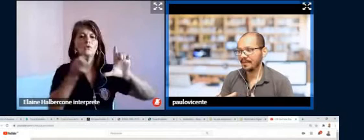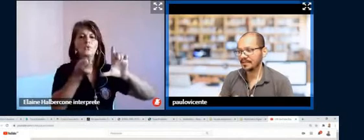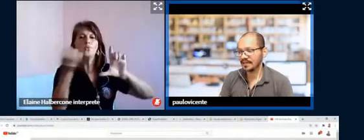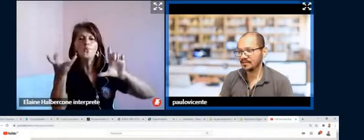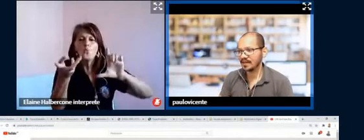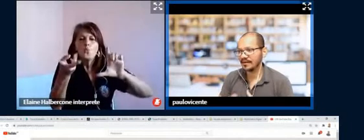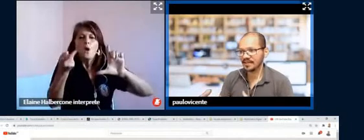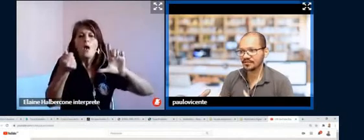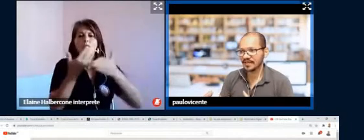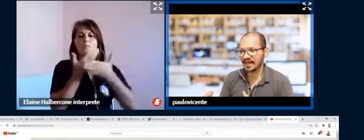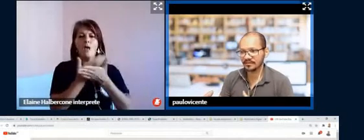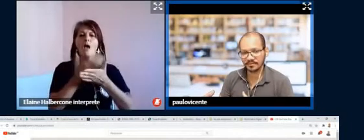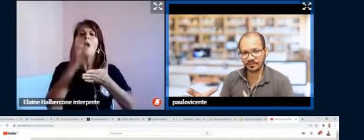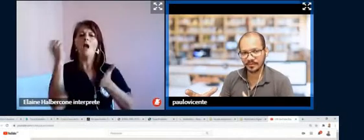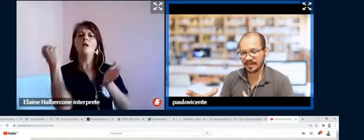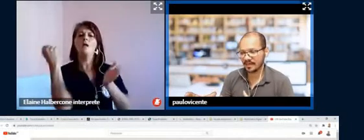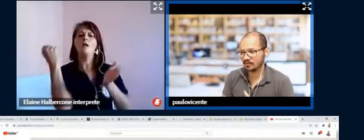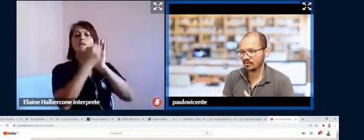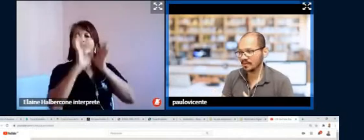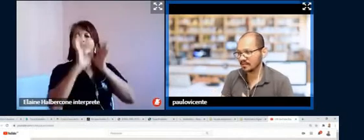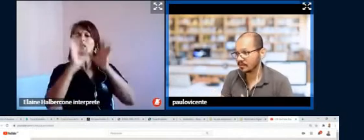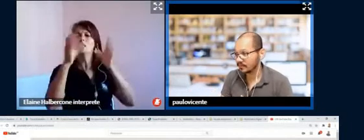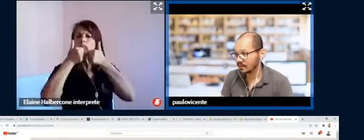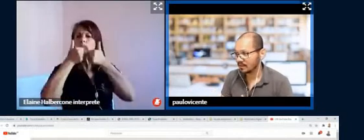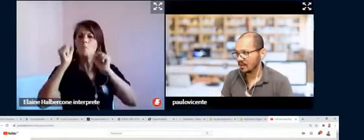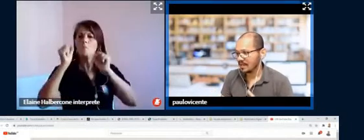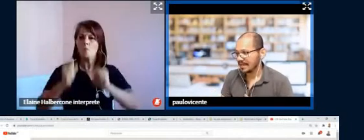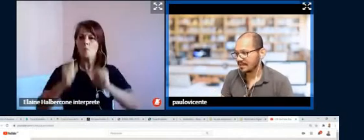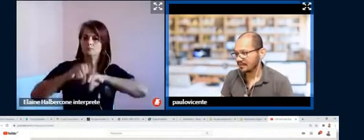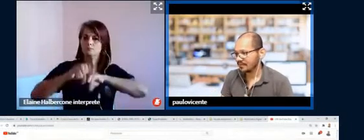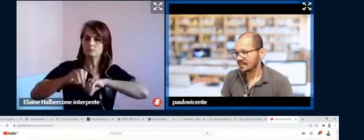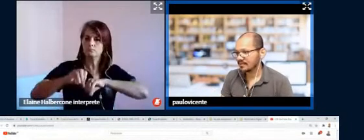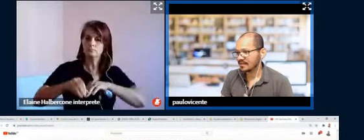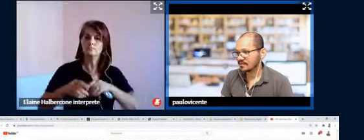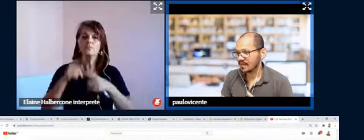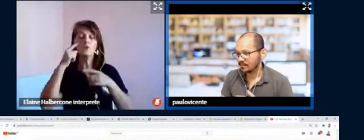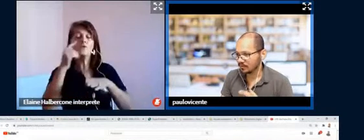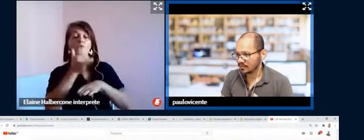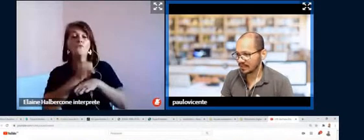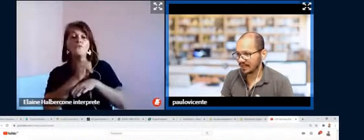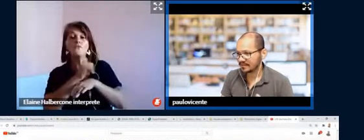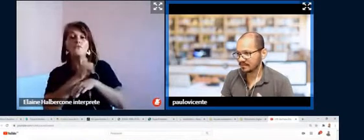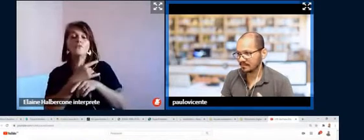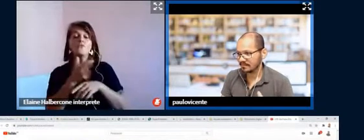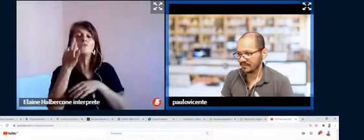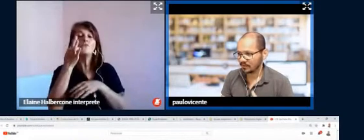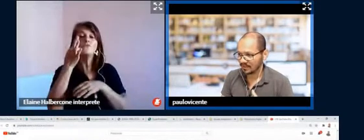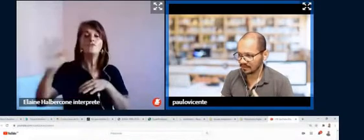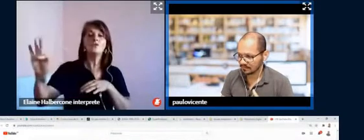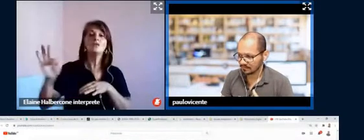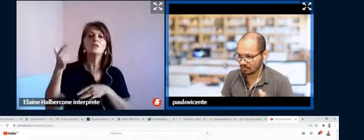A partir daí, o canal é certificado de vir para cá para o YouTube Educação. E aqui em Física você vai encontrar muitos canais,